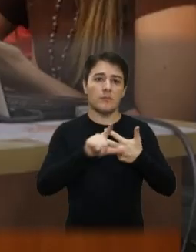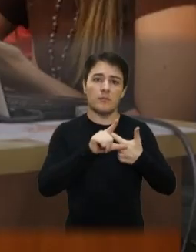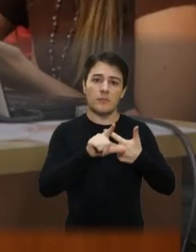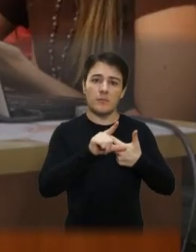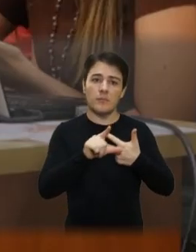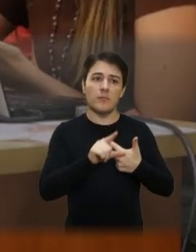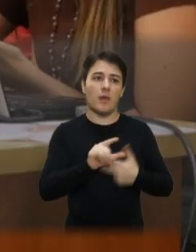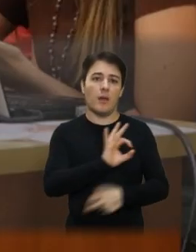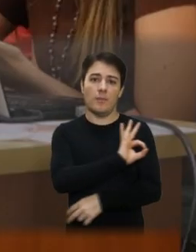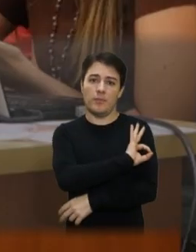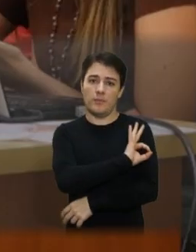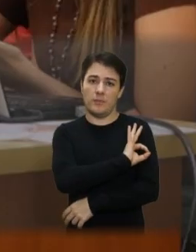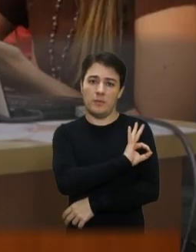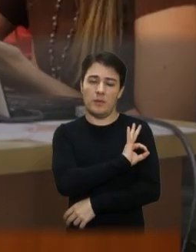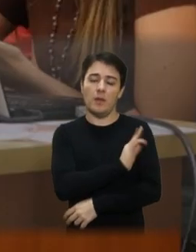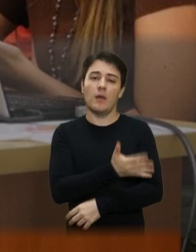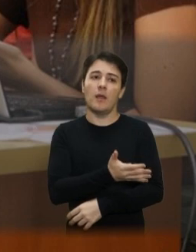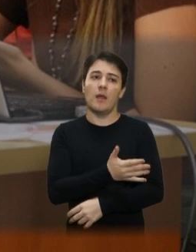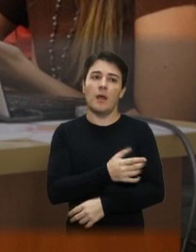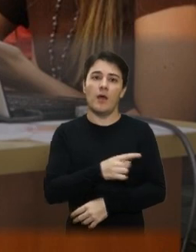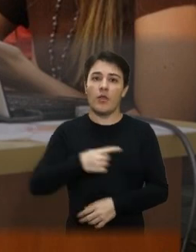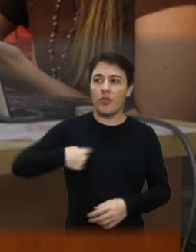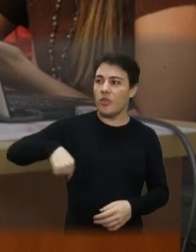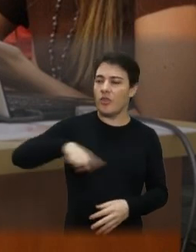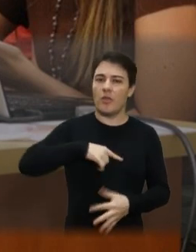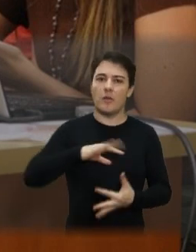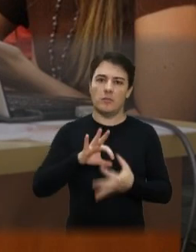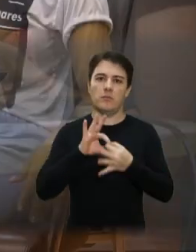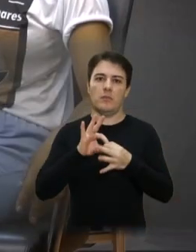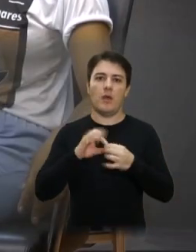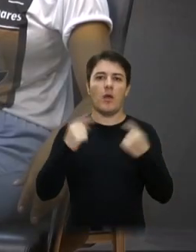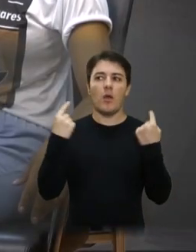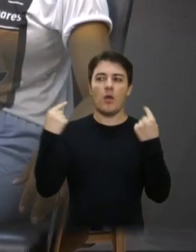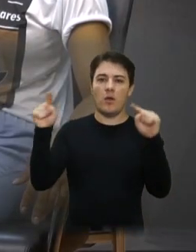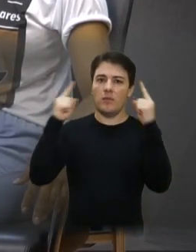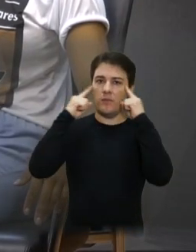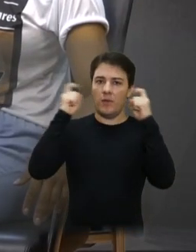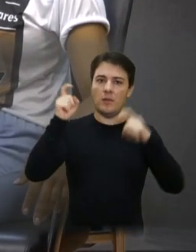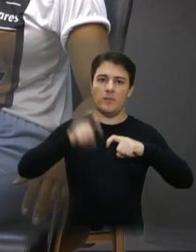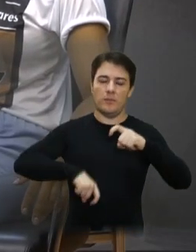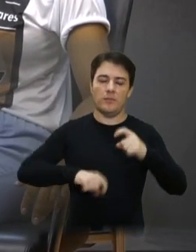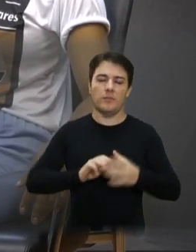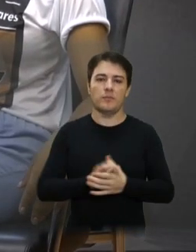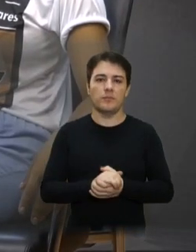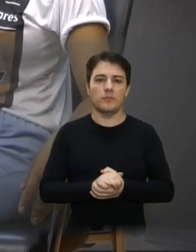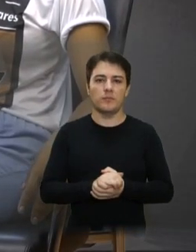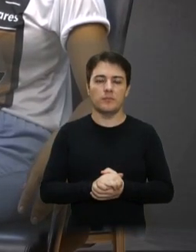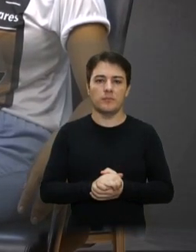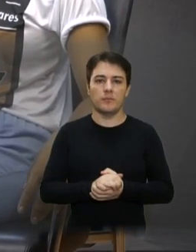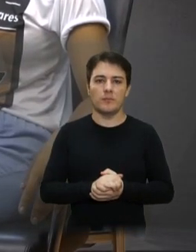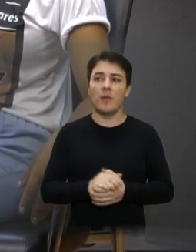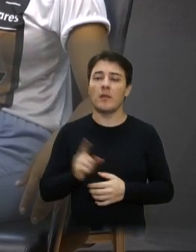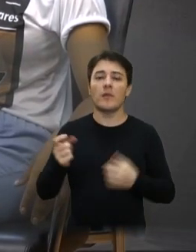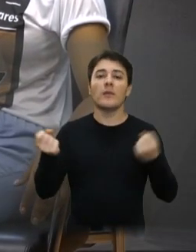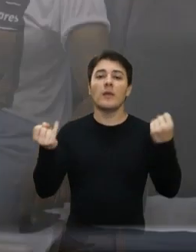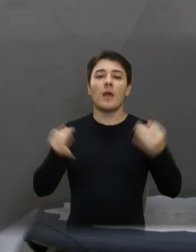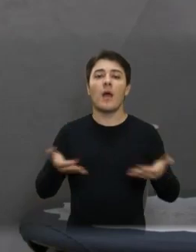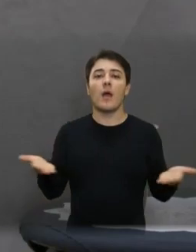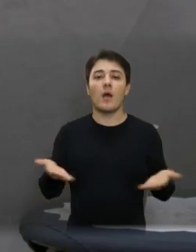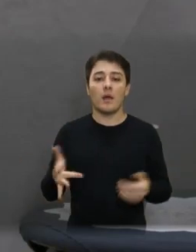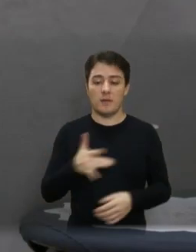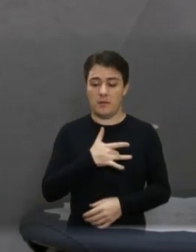é a prefeitura como poder executivo pra gente combater juntos essa violência quase agora do da ação saúde